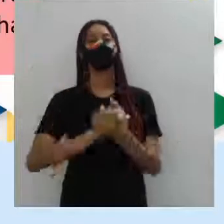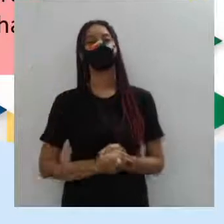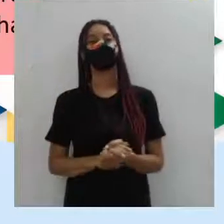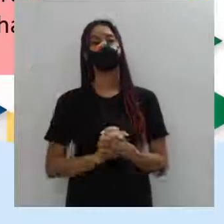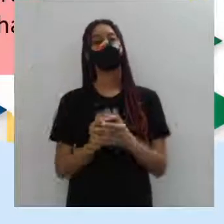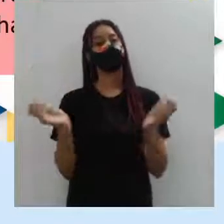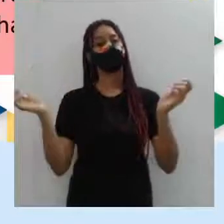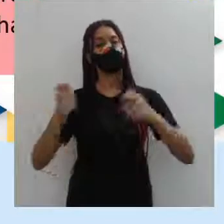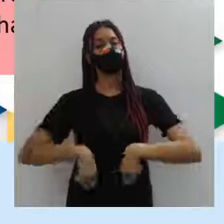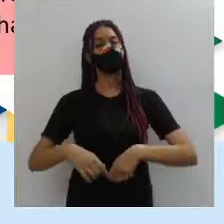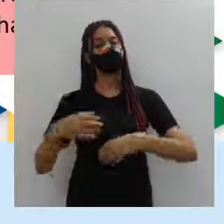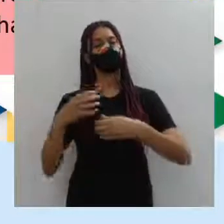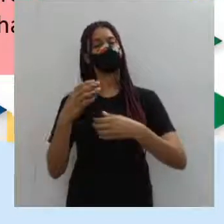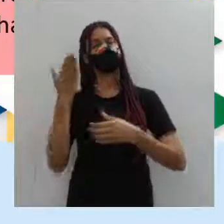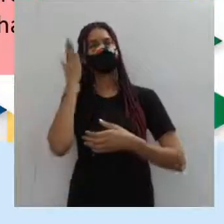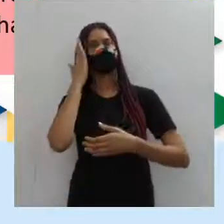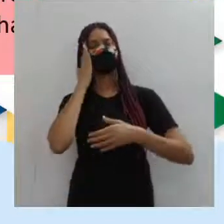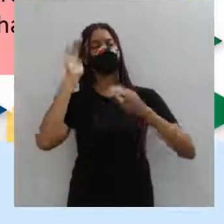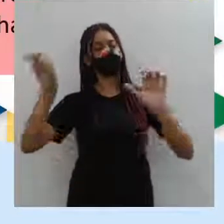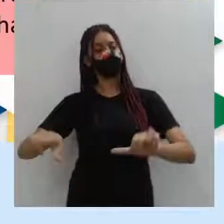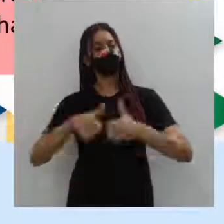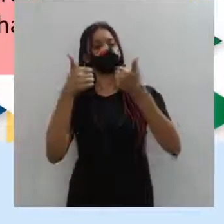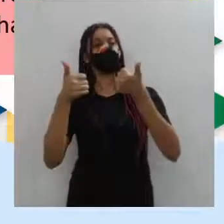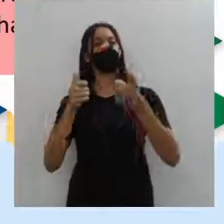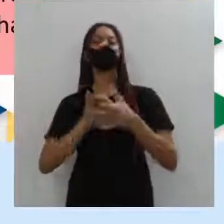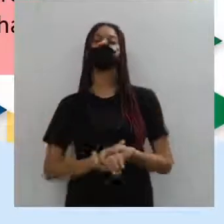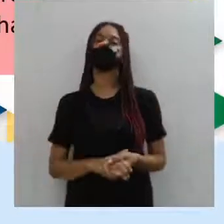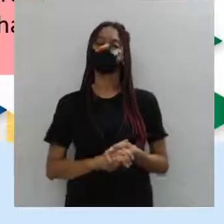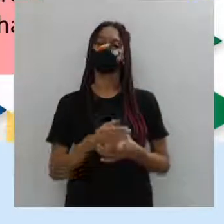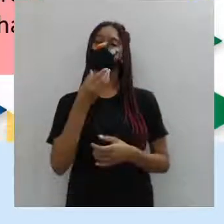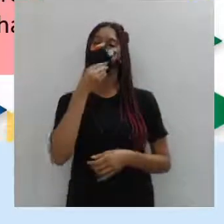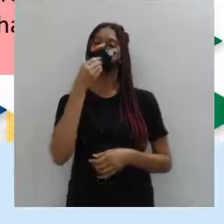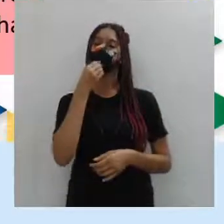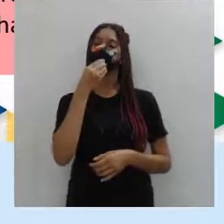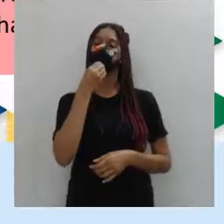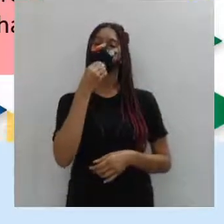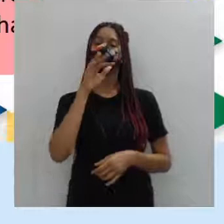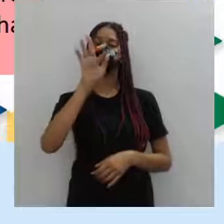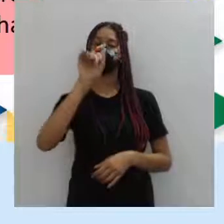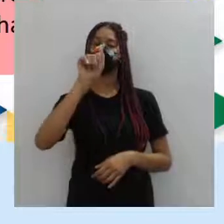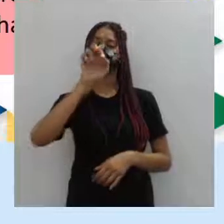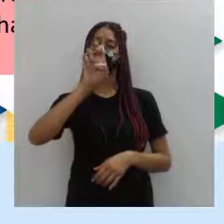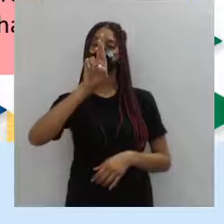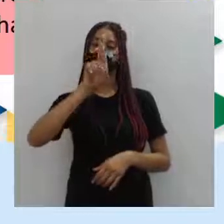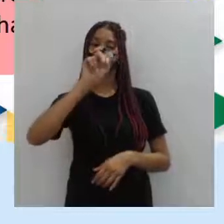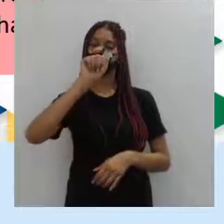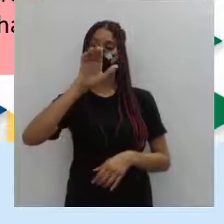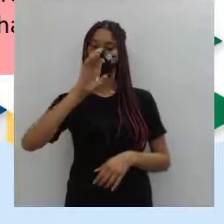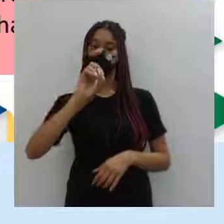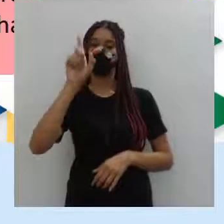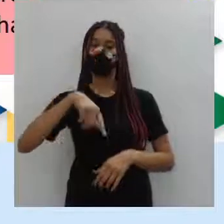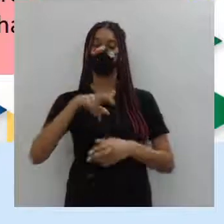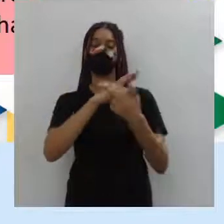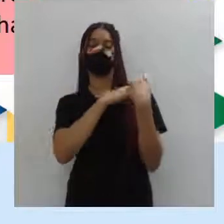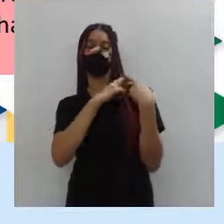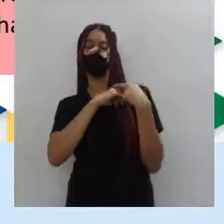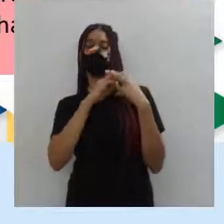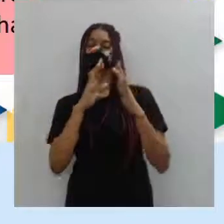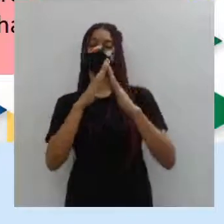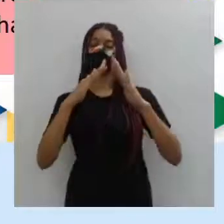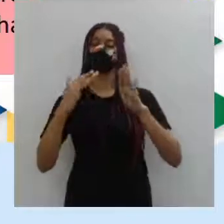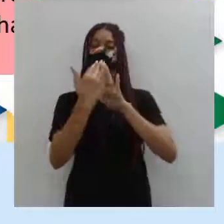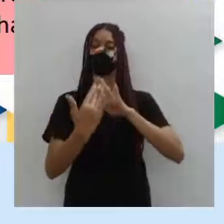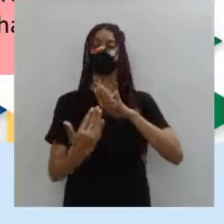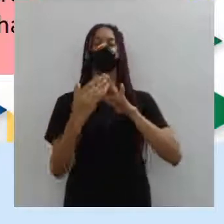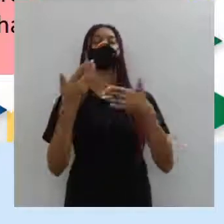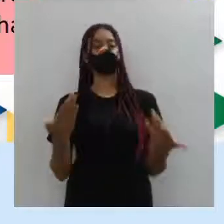você possa se situar um pouco mais, o faraó era o responsável pela construção, Kéops era o grande responsável